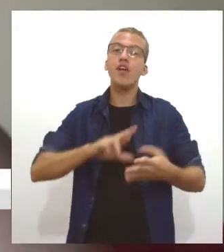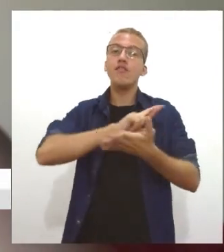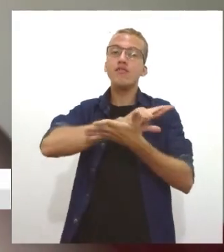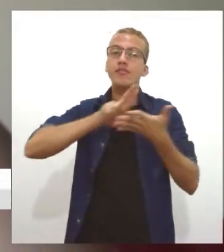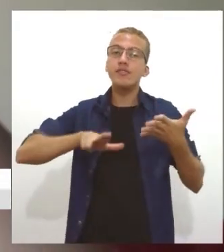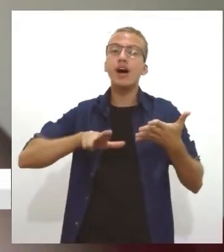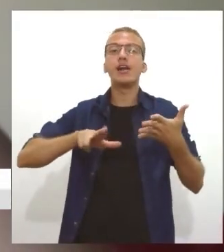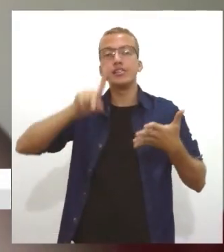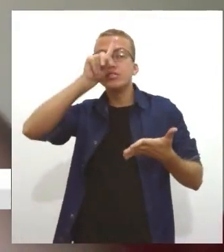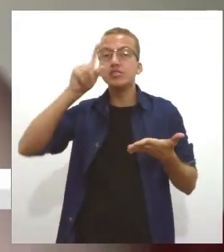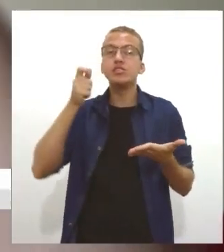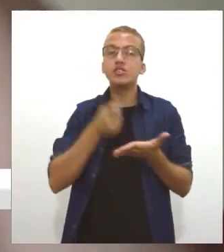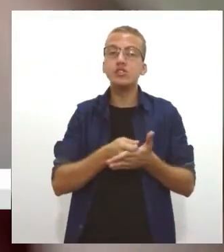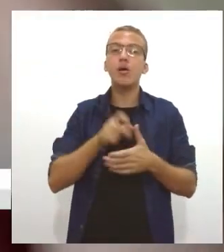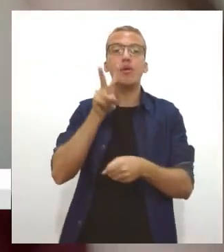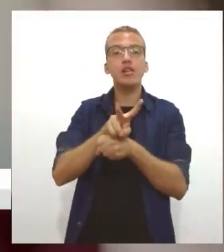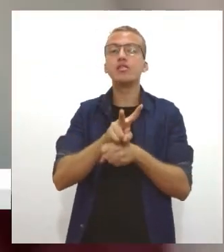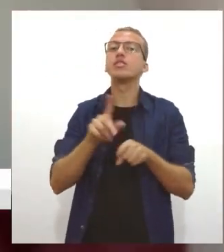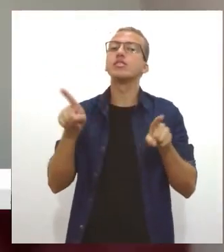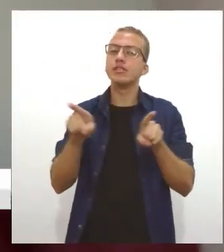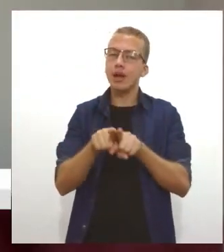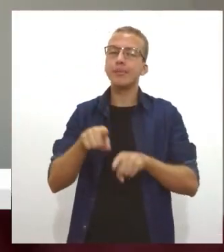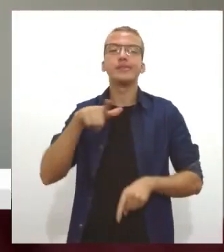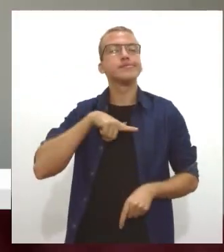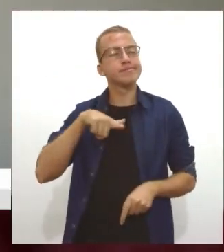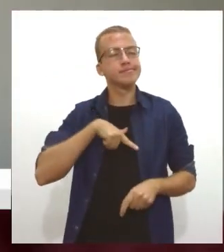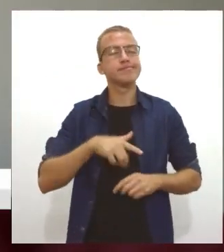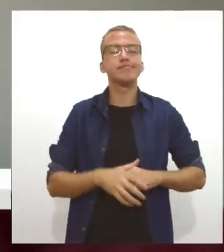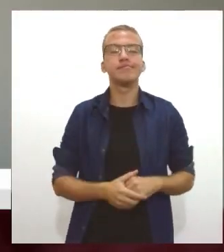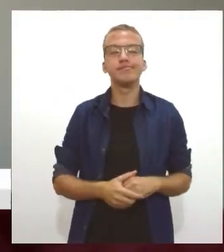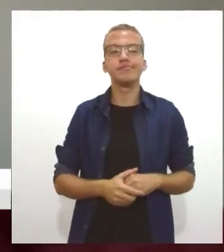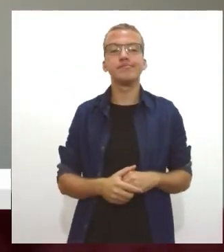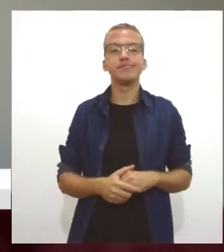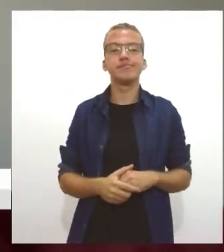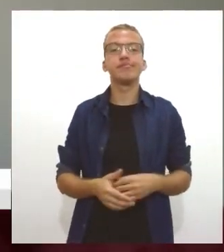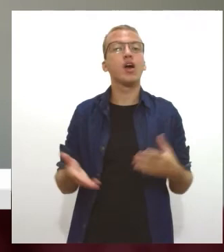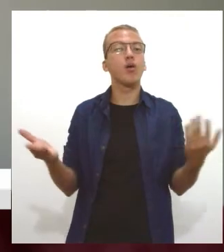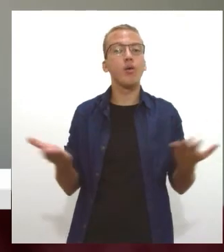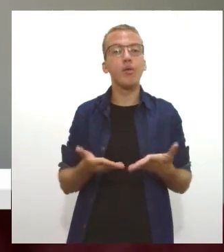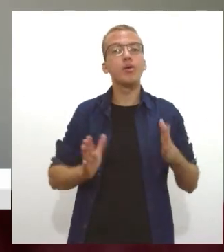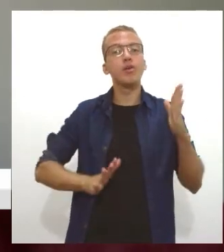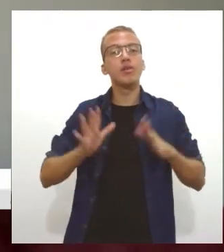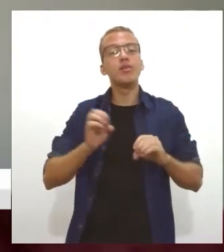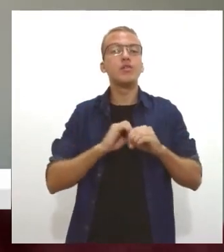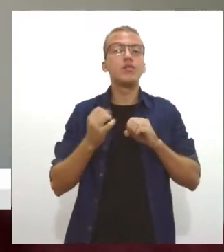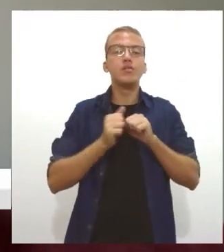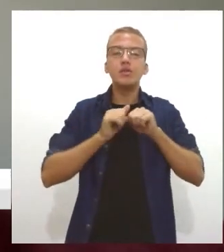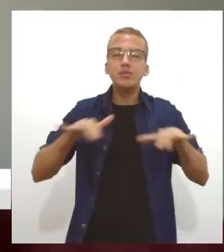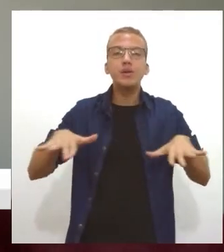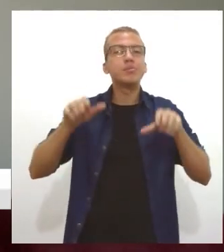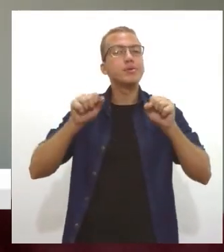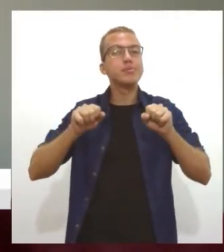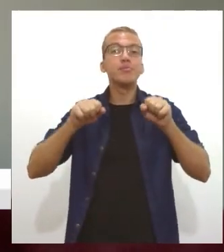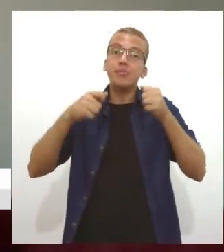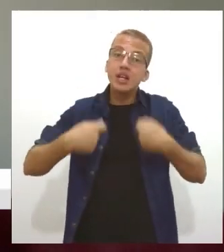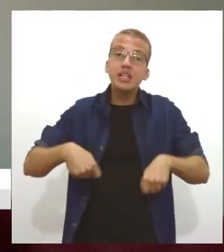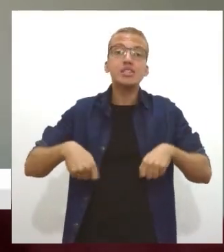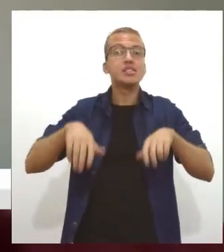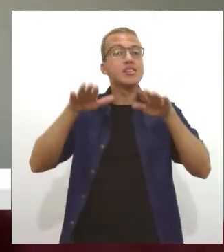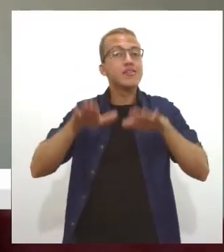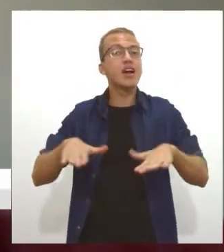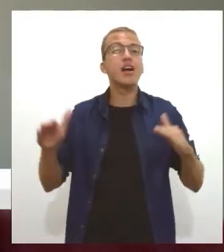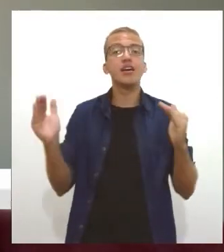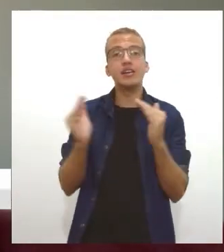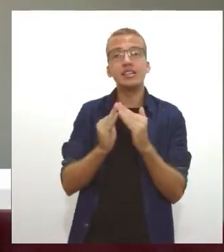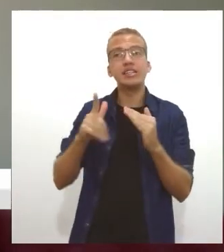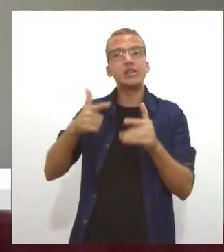Enfim, então, o que é que a gente pode perceber, né? Às vezes, com essa pandemia, com as pessoas tendo que ficar mais em casa, e aí os problemas se acirraram, o